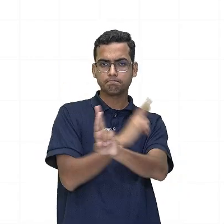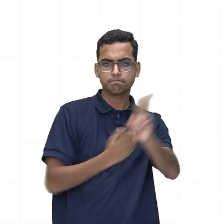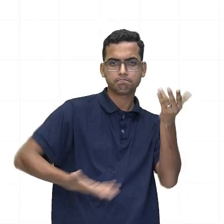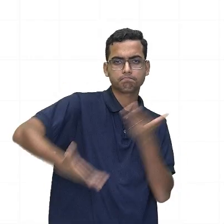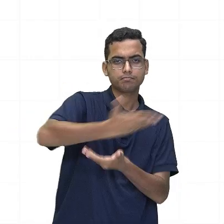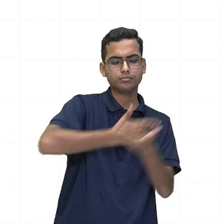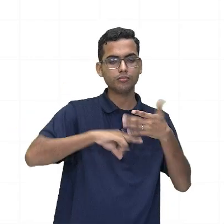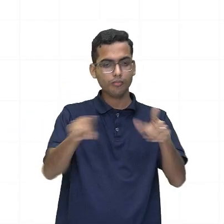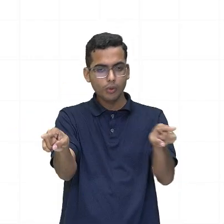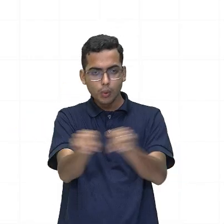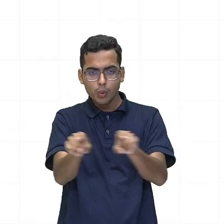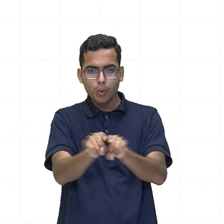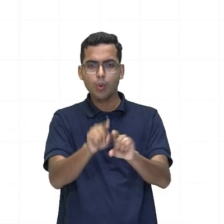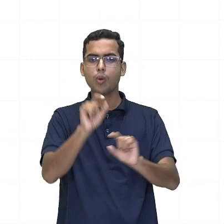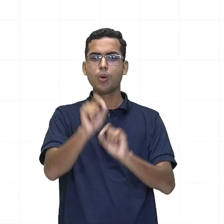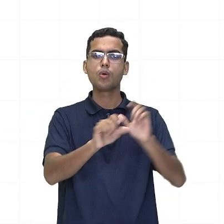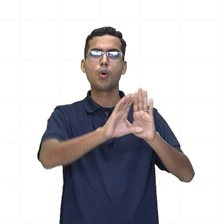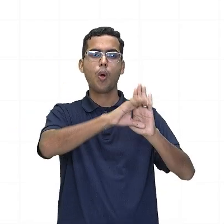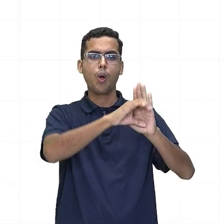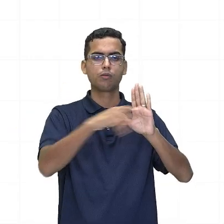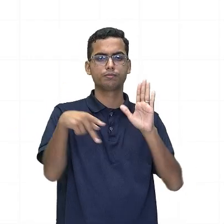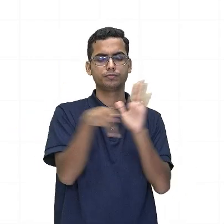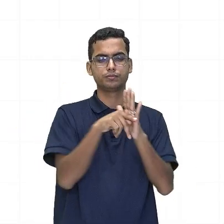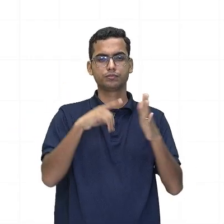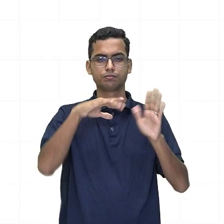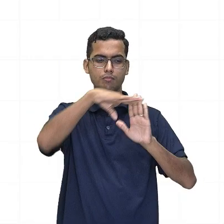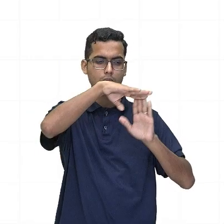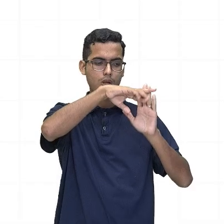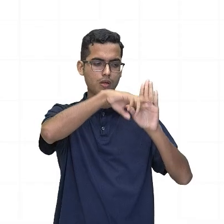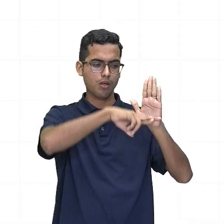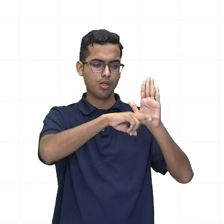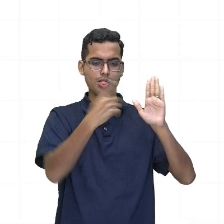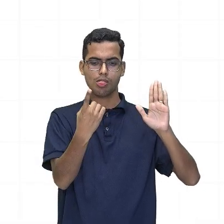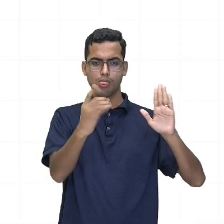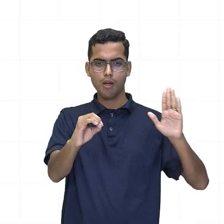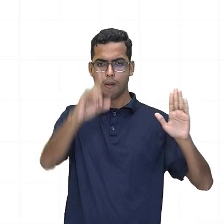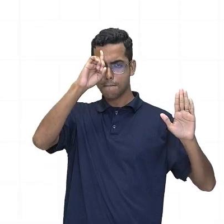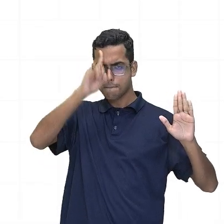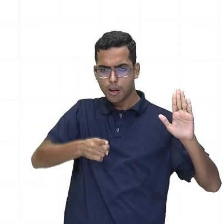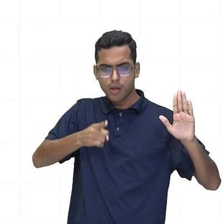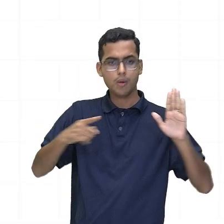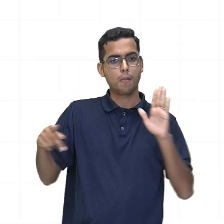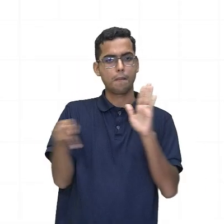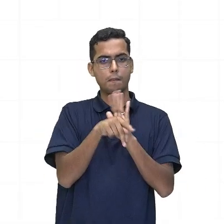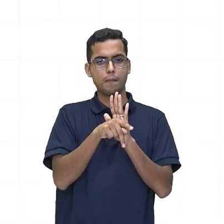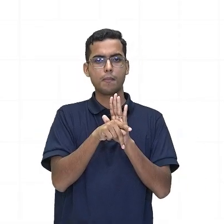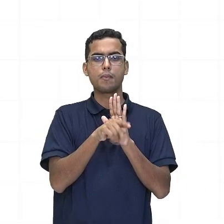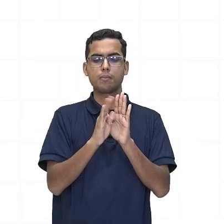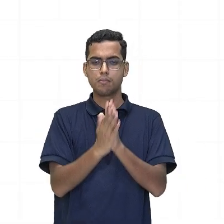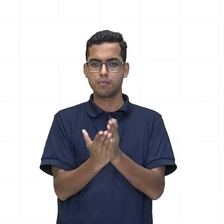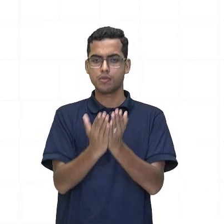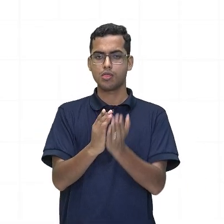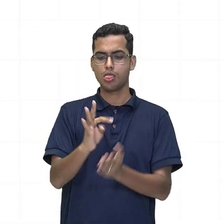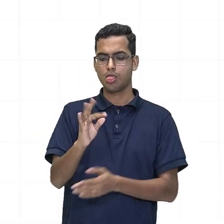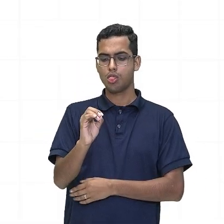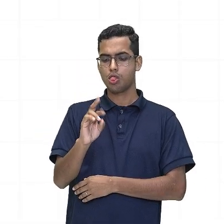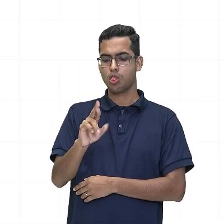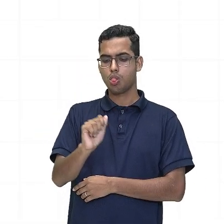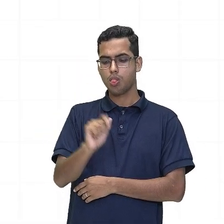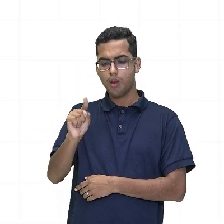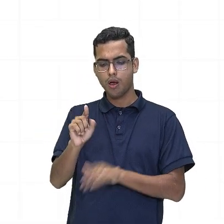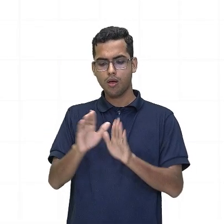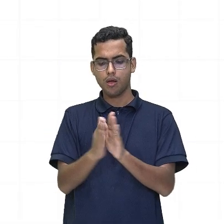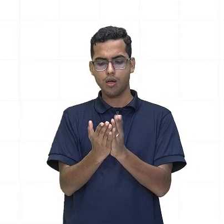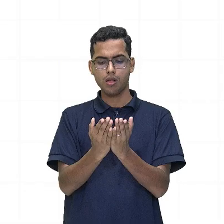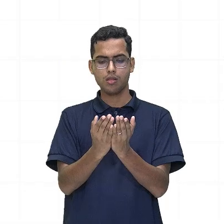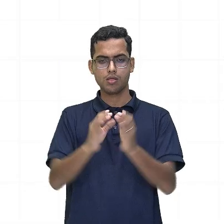Esse fundamento, os 10 mandamentos, ele é o núcleo da Torá, que é a parte mais importante, o conjunto